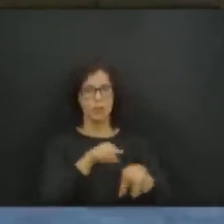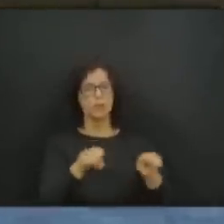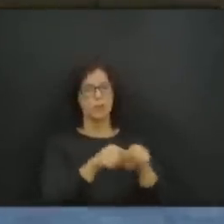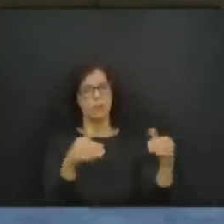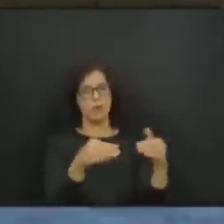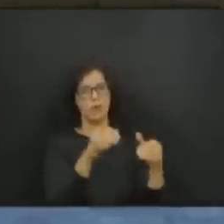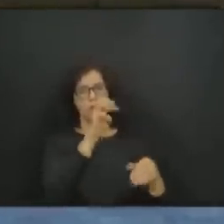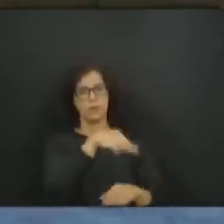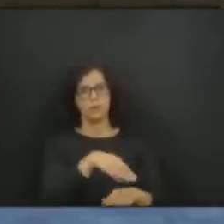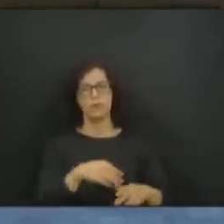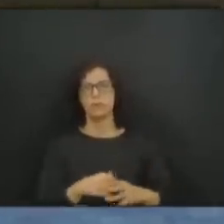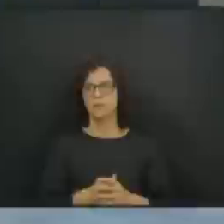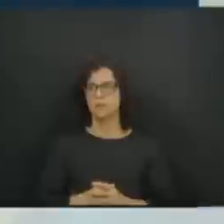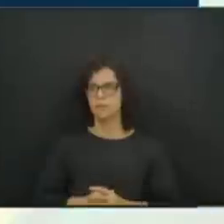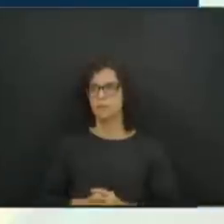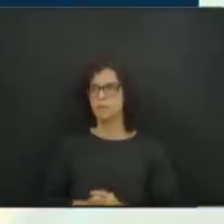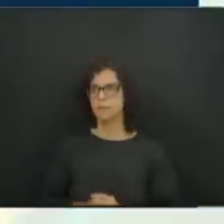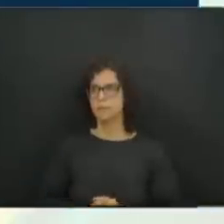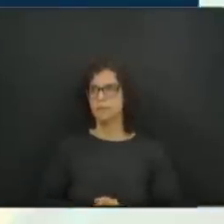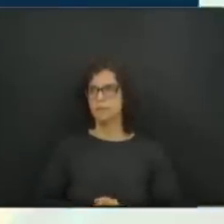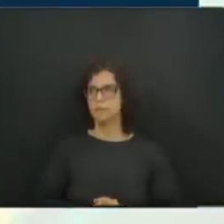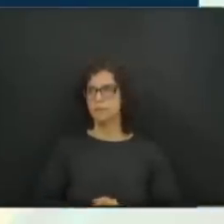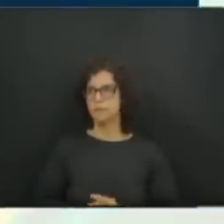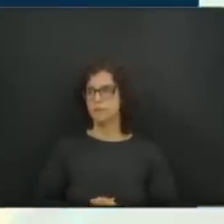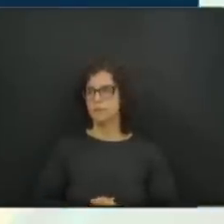posição também caminho volto sim